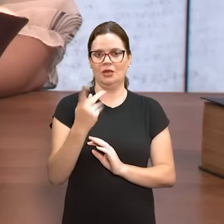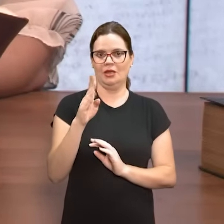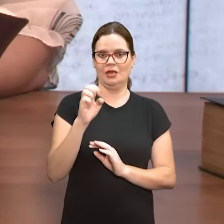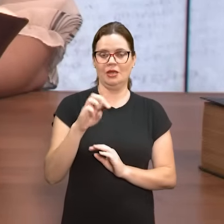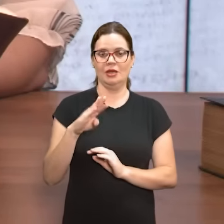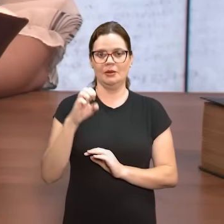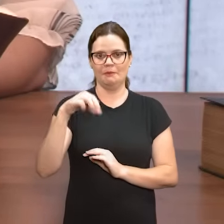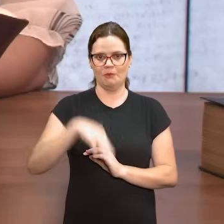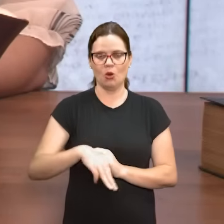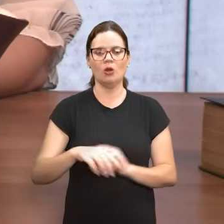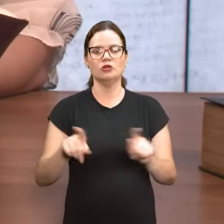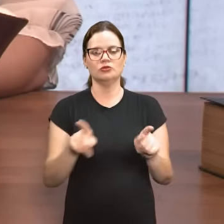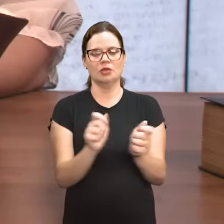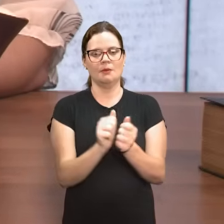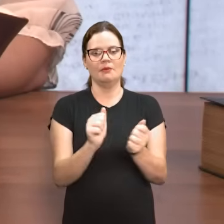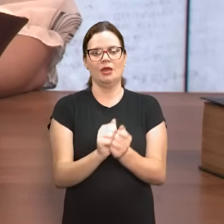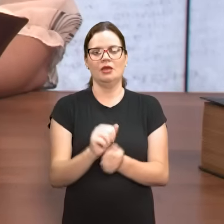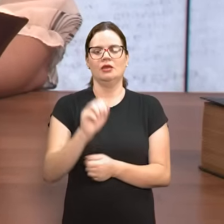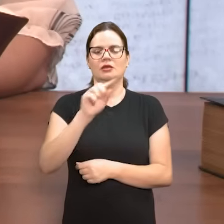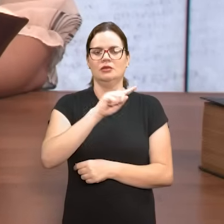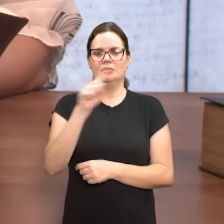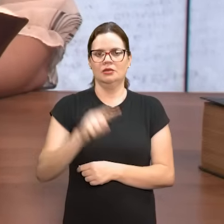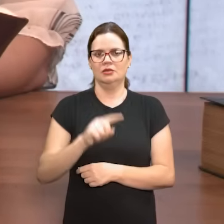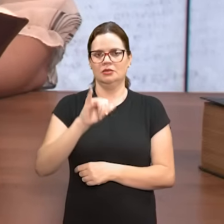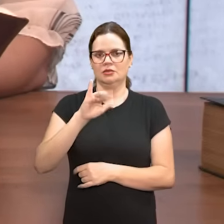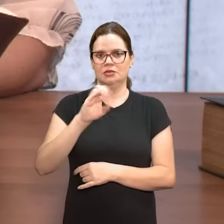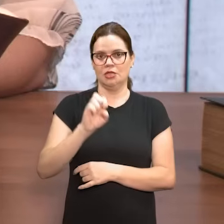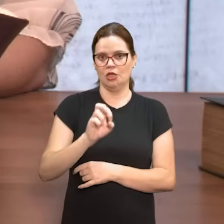Zior, 9 cidades e as suas